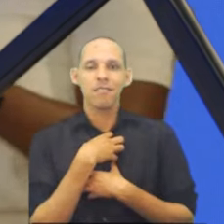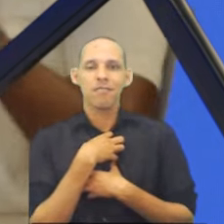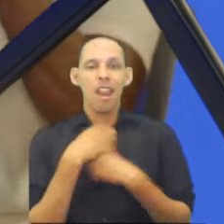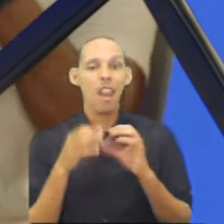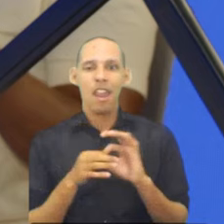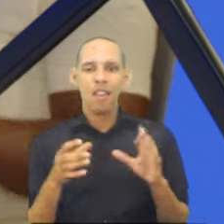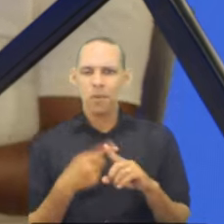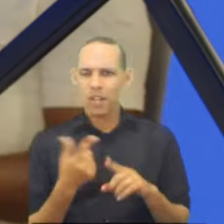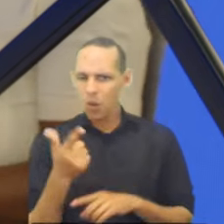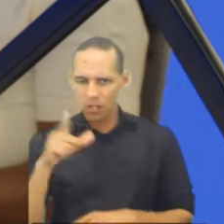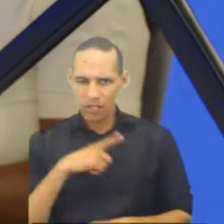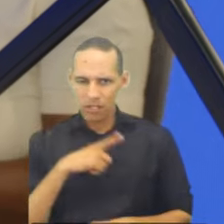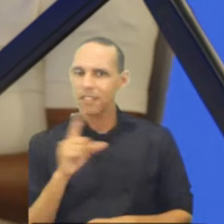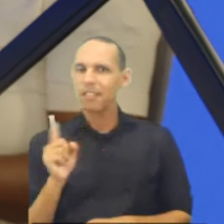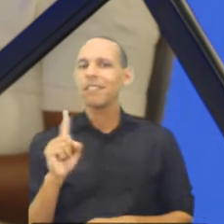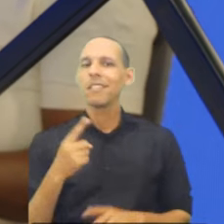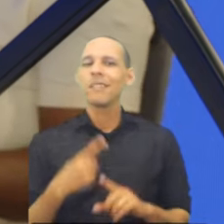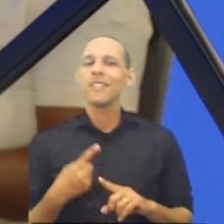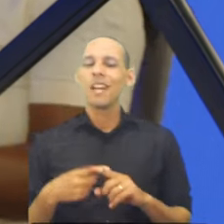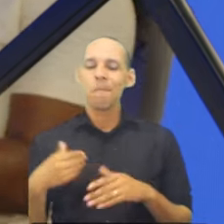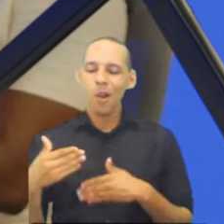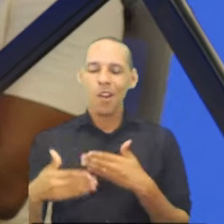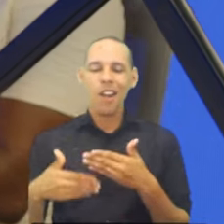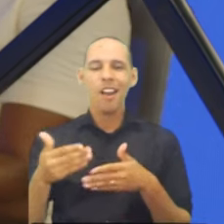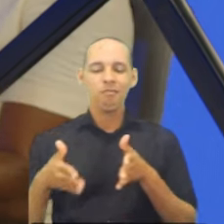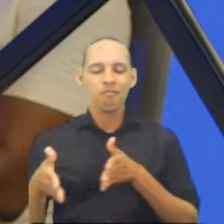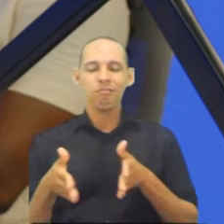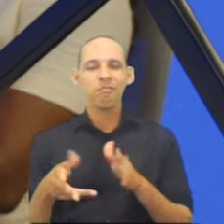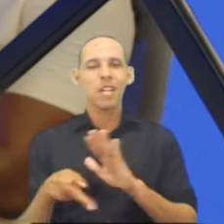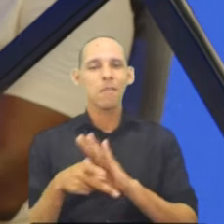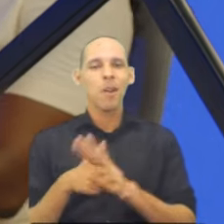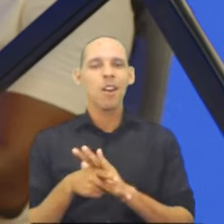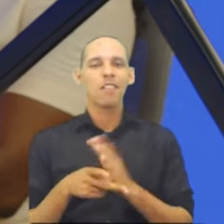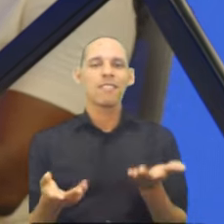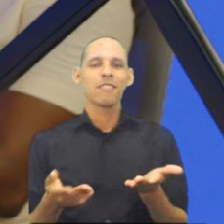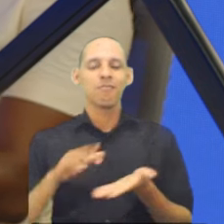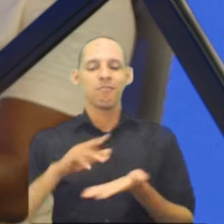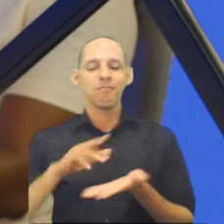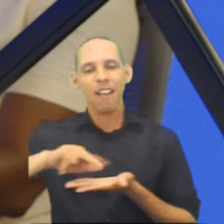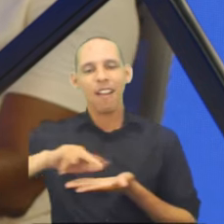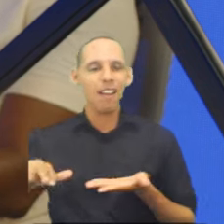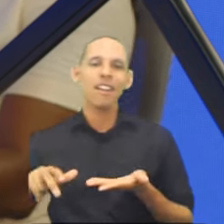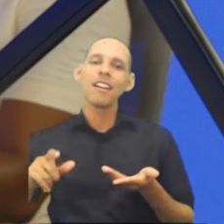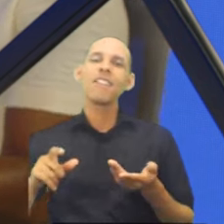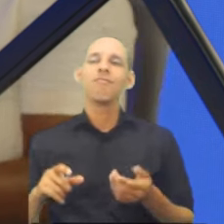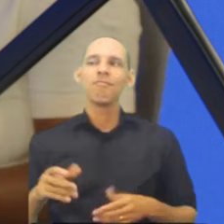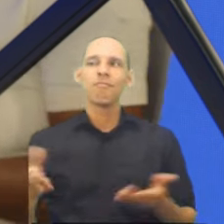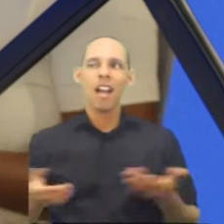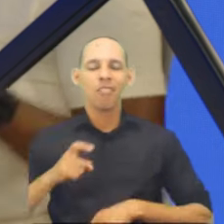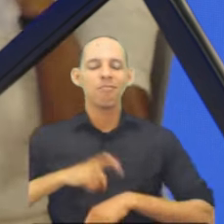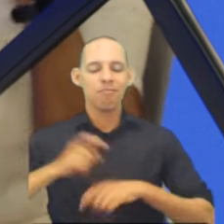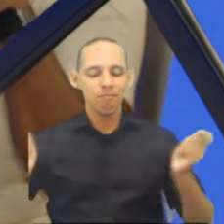sentiu à vontade e não é que tinha outros não mas no processo de jornada da conversa do tema diversidade foi aquele que F